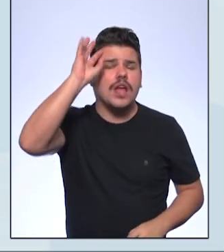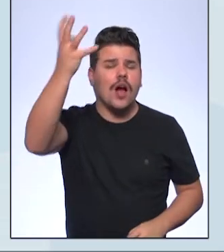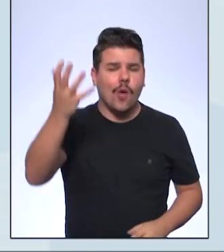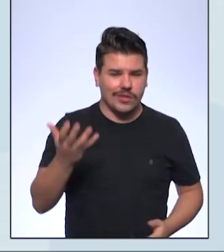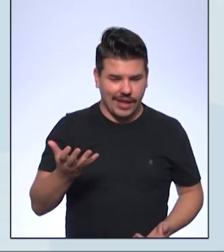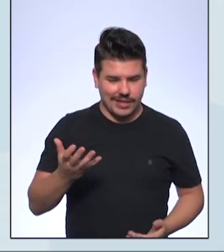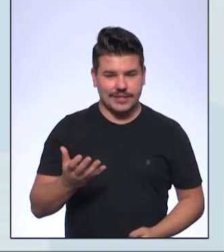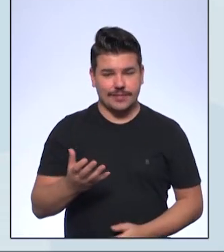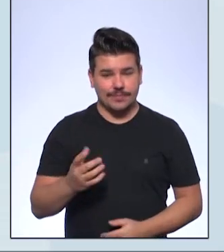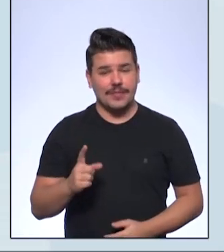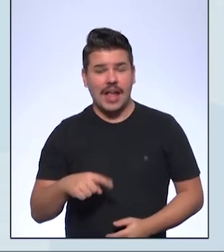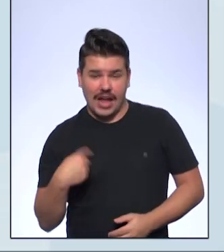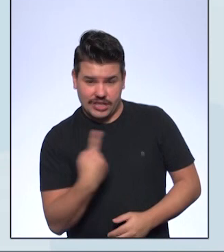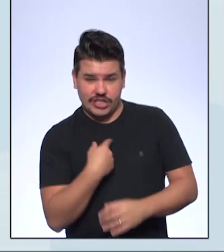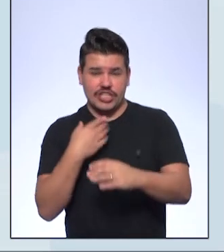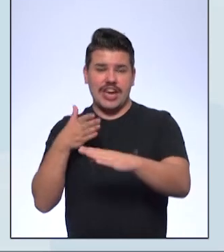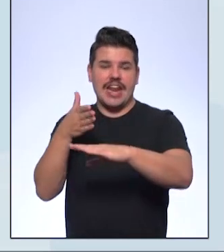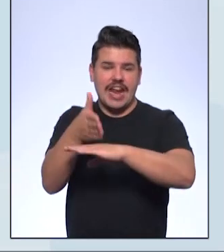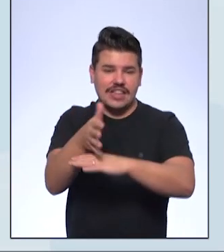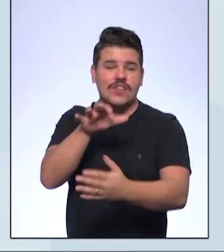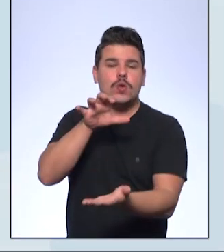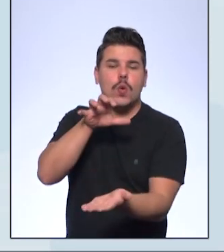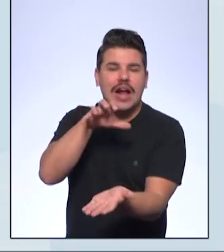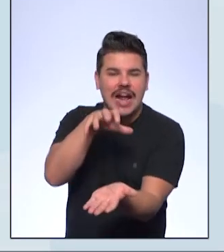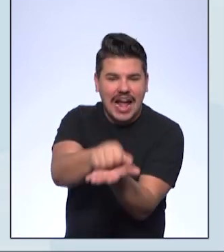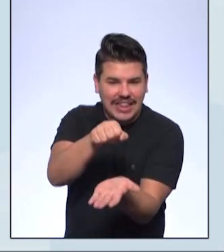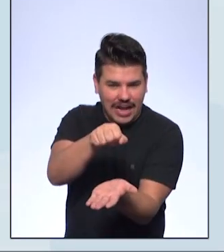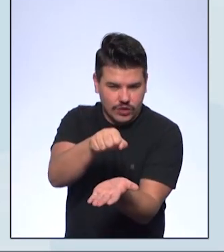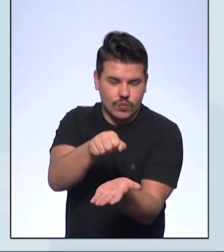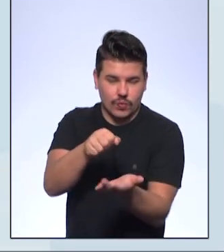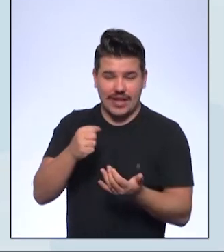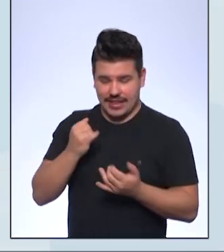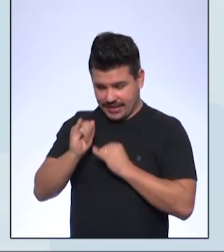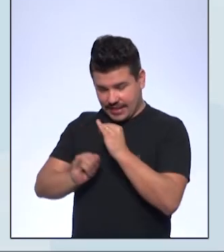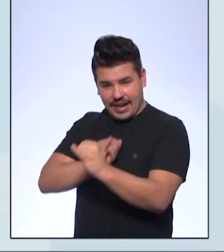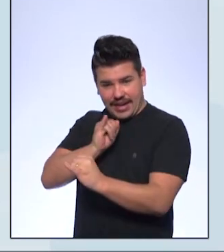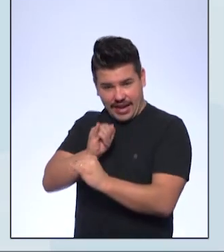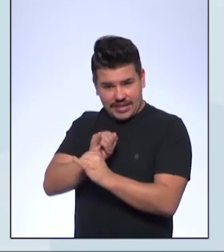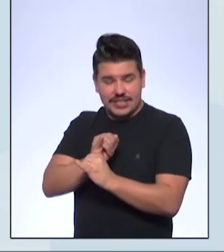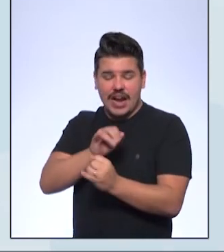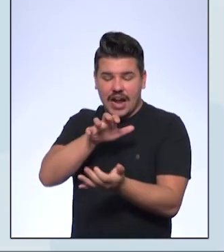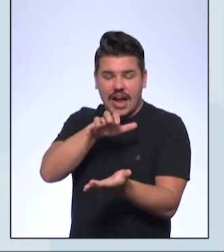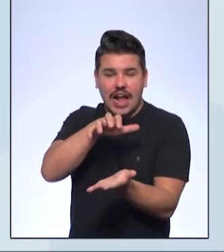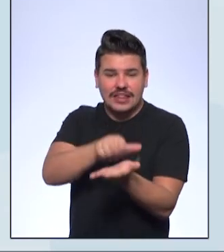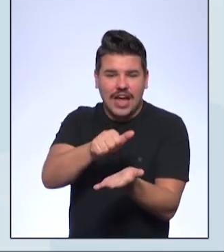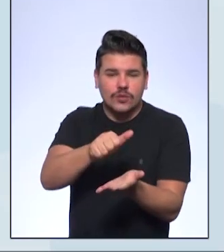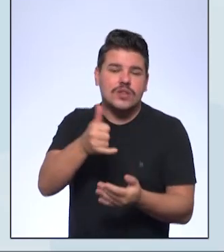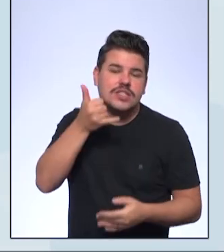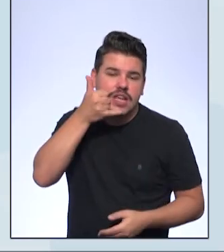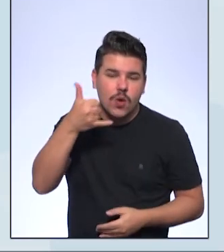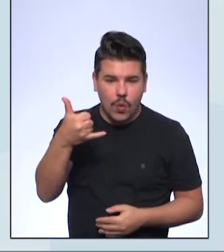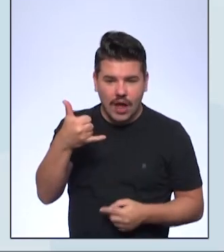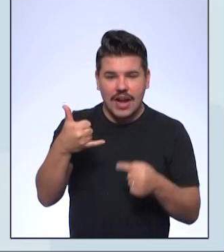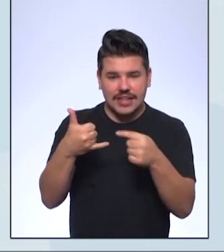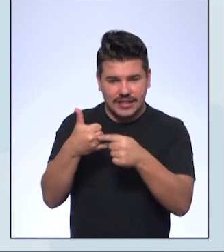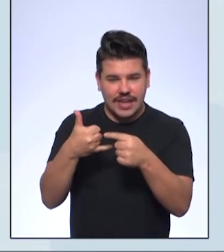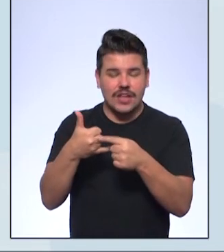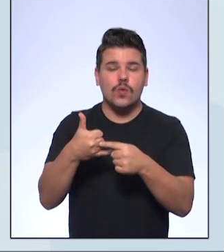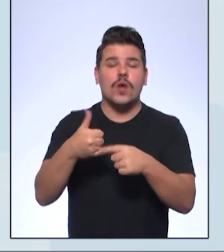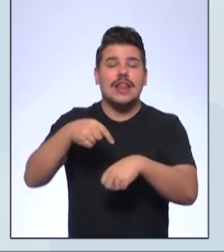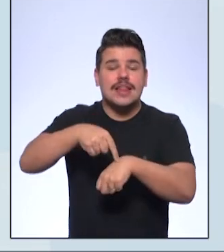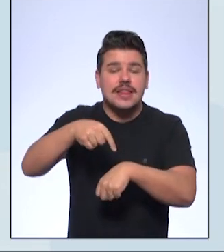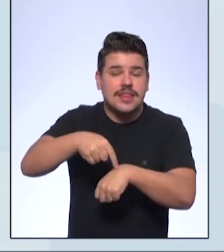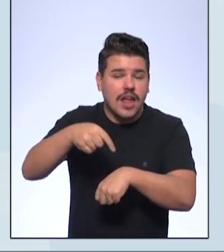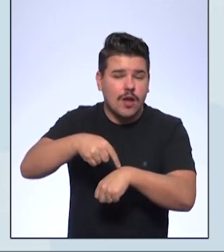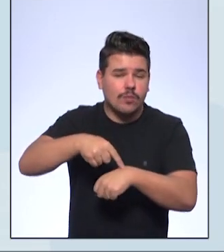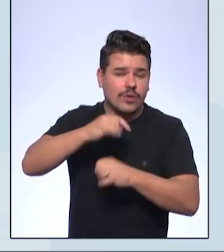que a gente se cadastra ou a gente usa a internet de algum lugar, os dados ficam registrados. Então, quanto tempo você ficou, qual é o IP